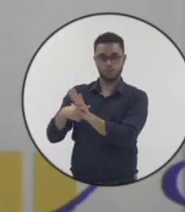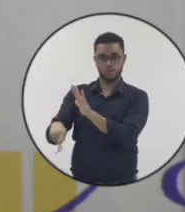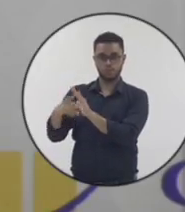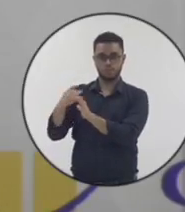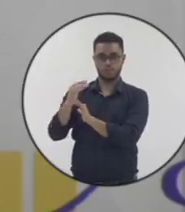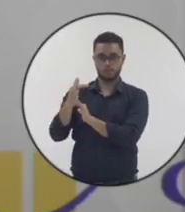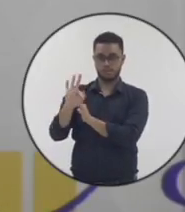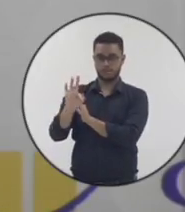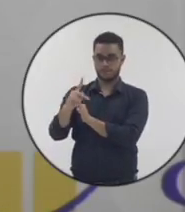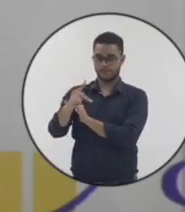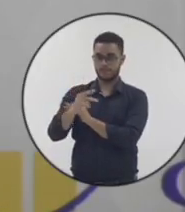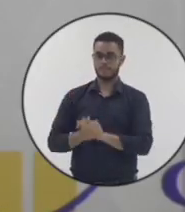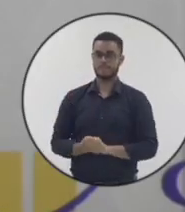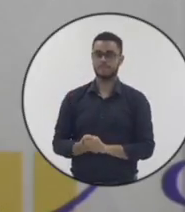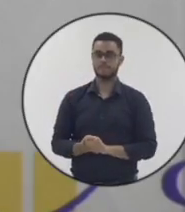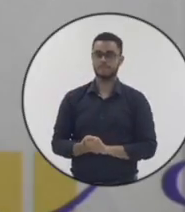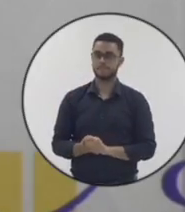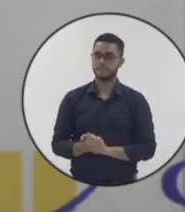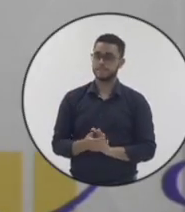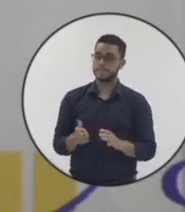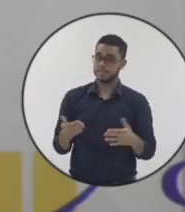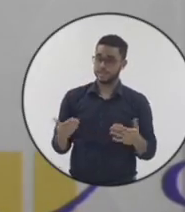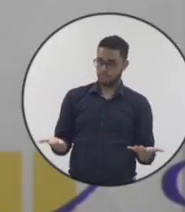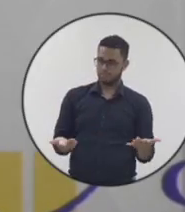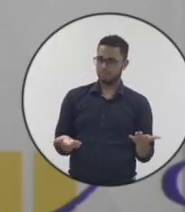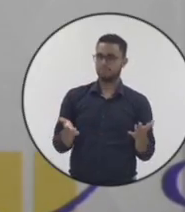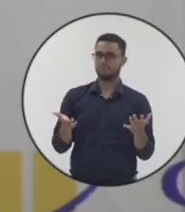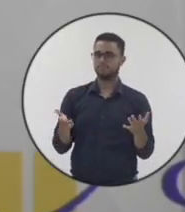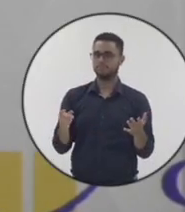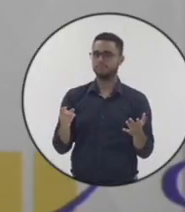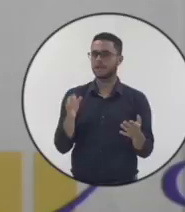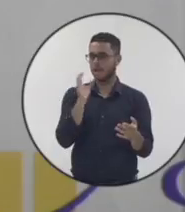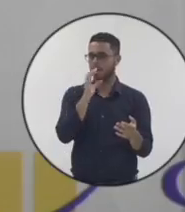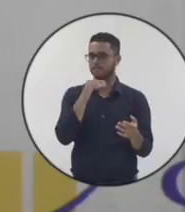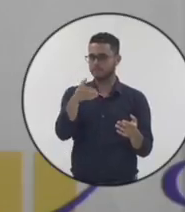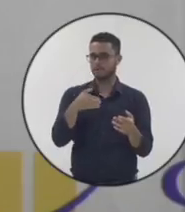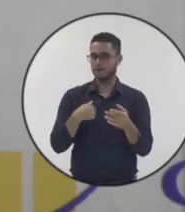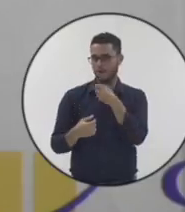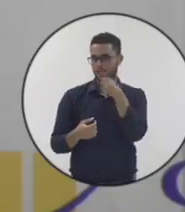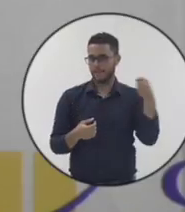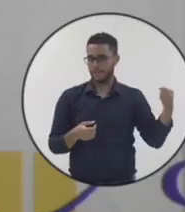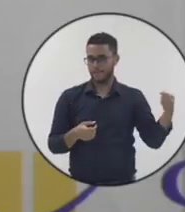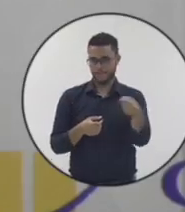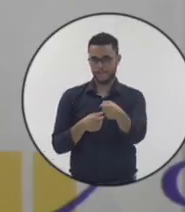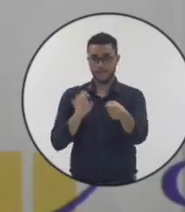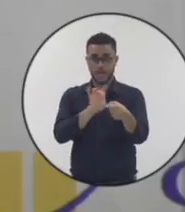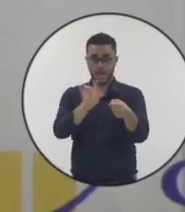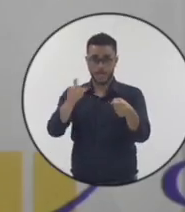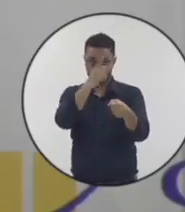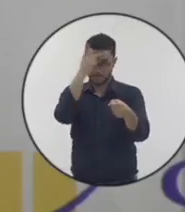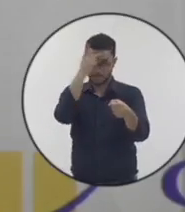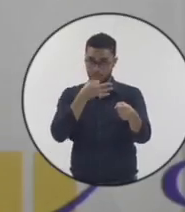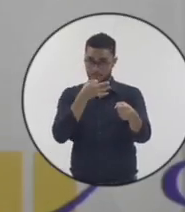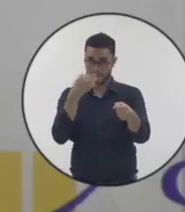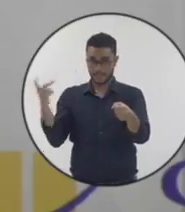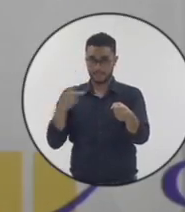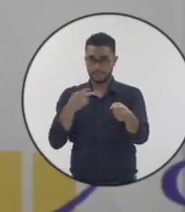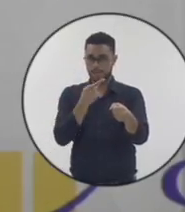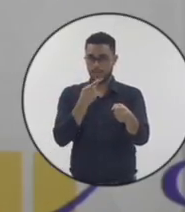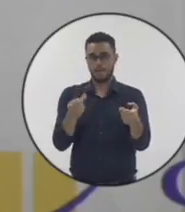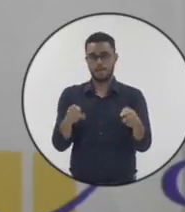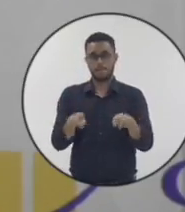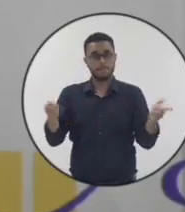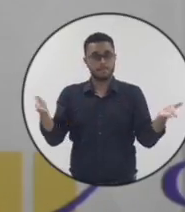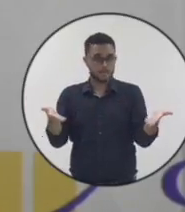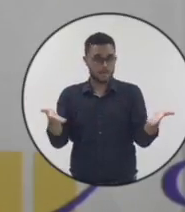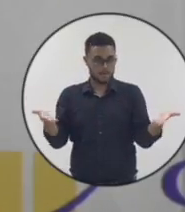Federal. Antes de passar para a apresentação dos nossos debatedores e debatedoras, nós teremos